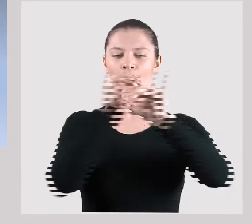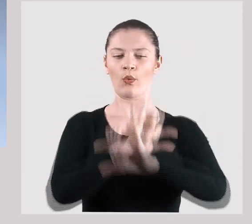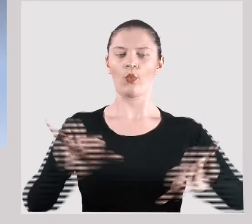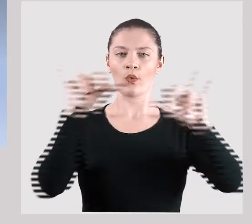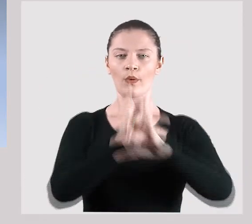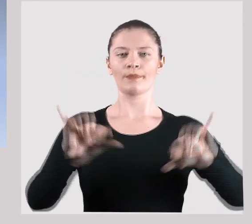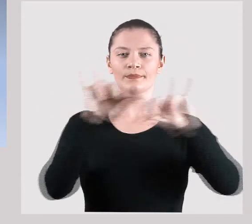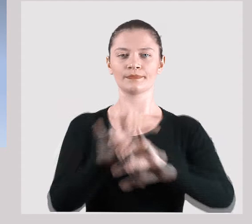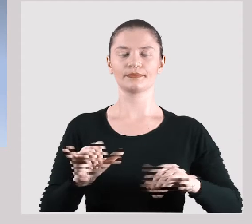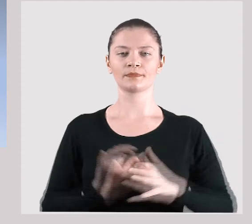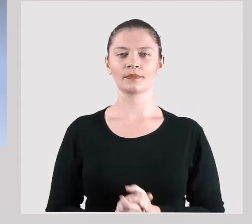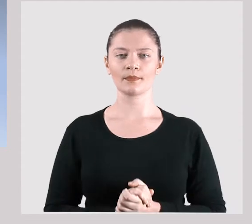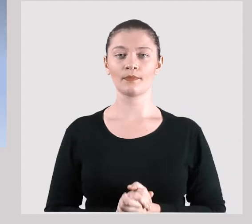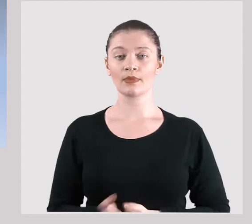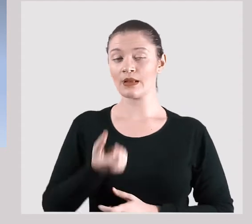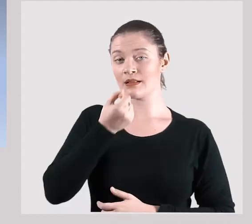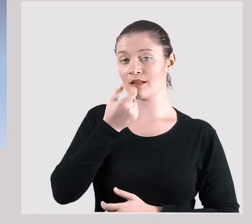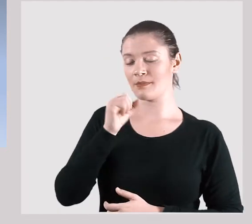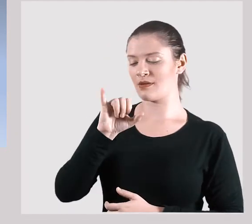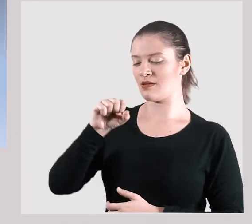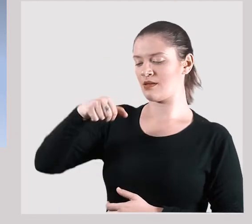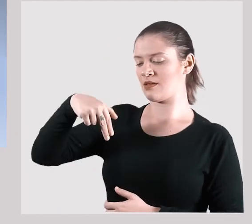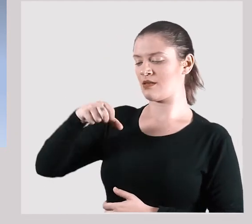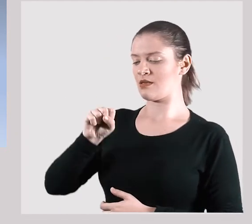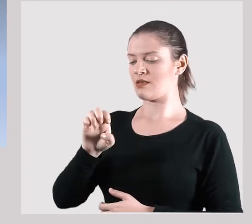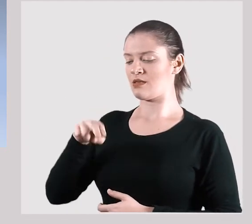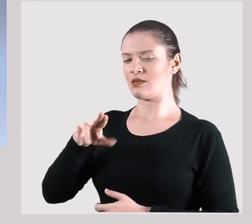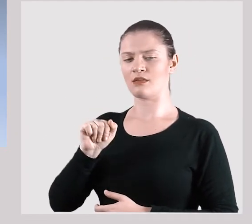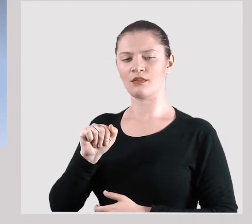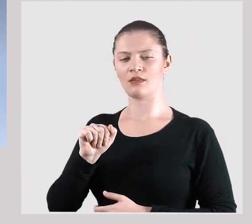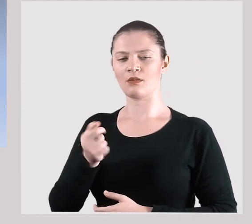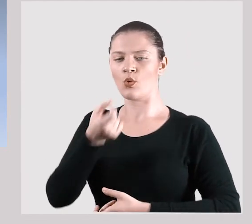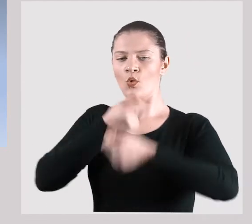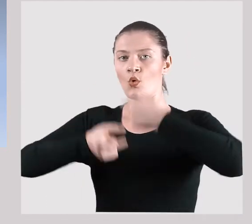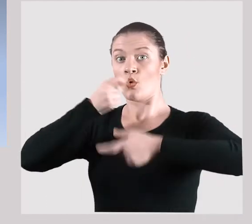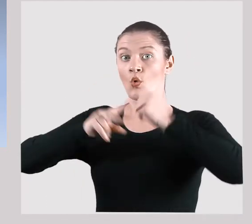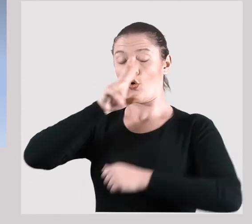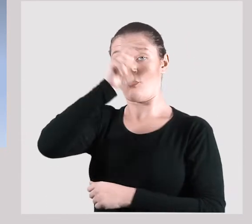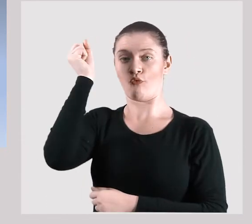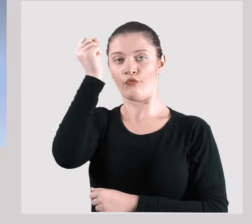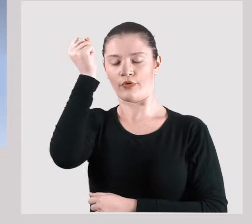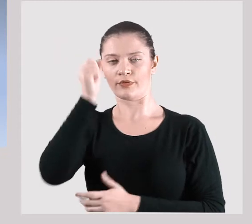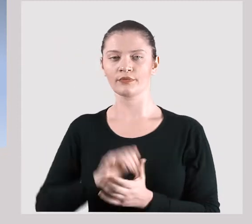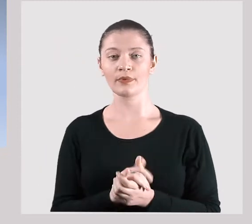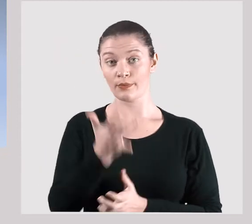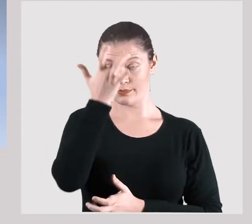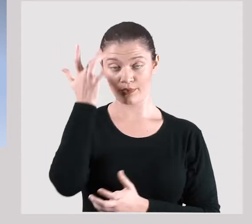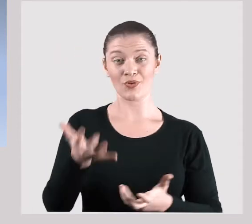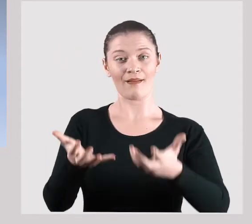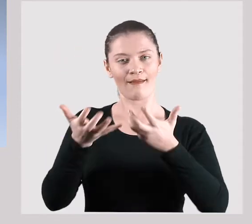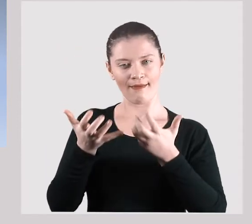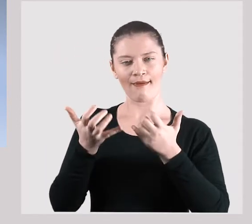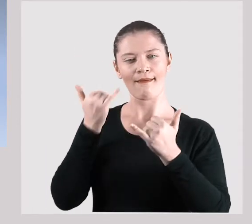terapia hormonal insana, meu ciclo potencializador nível Kardashian. Então a pessoa que quer parecer a Kardashian, ela toma